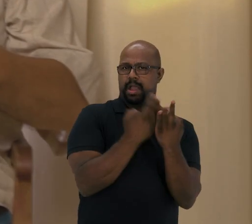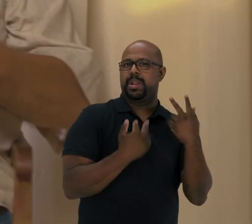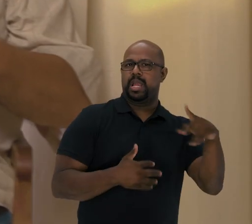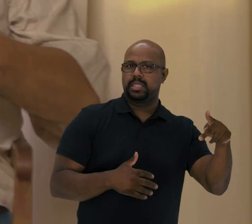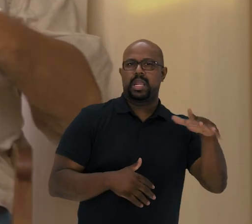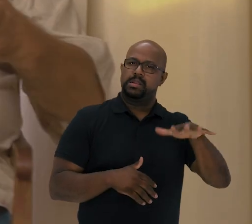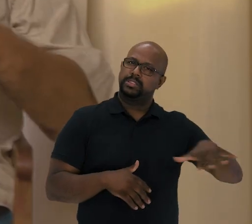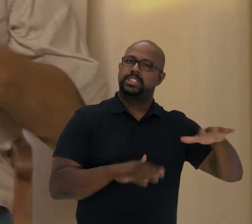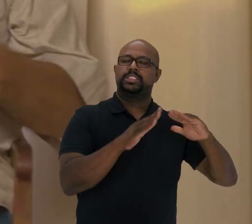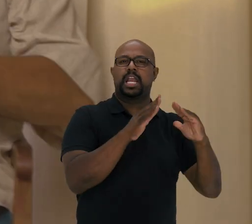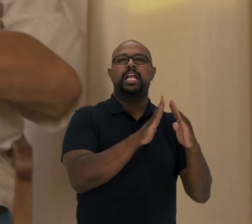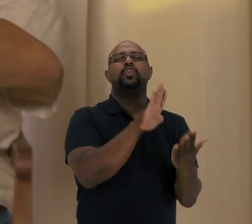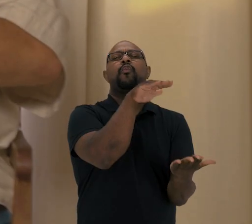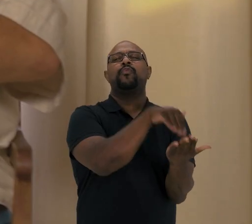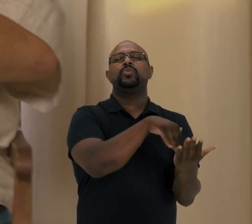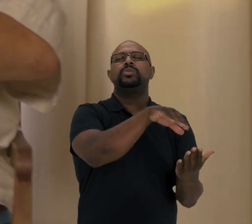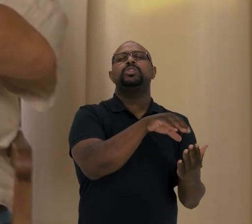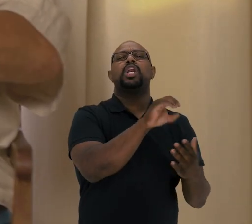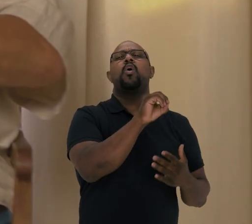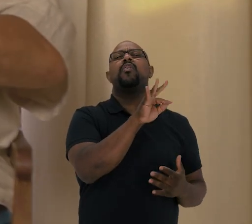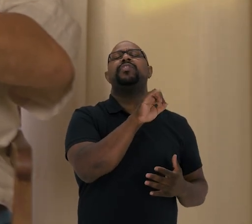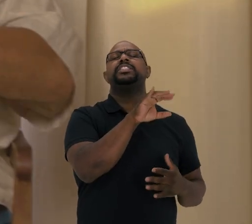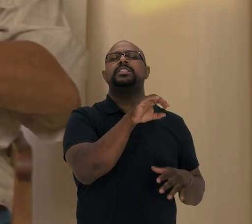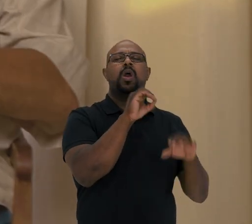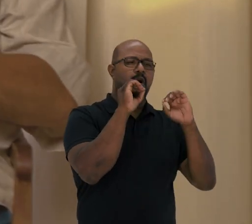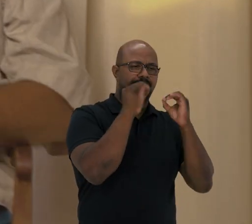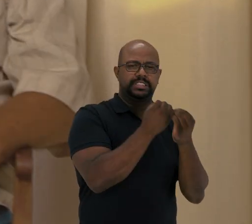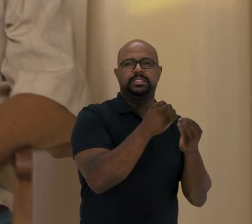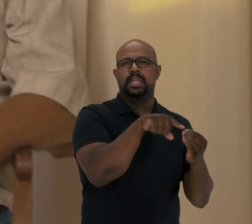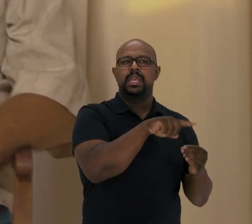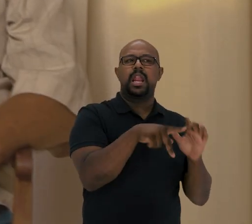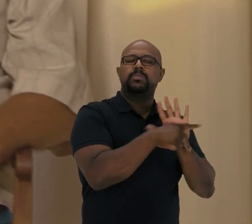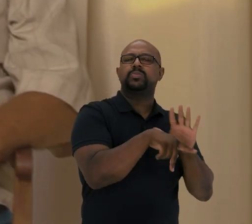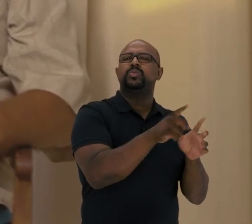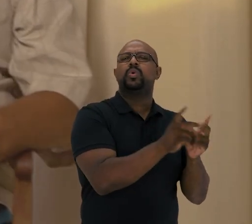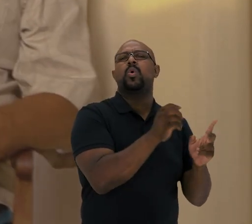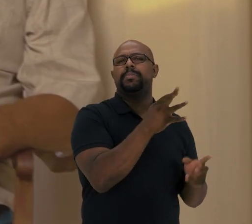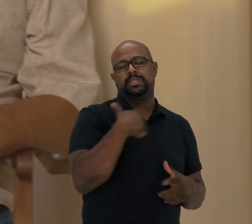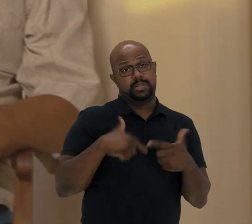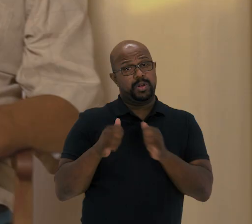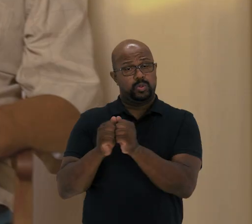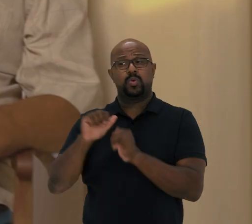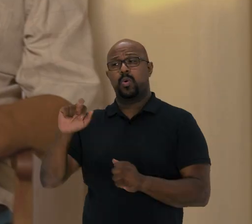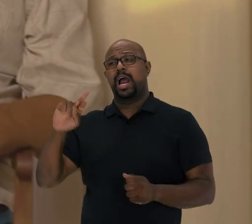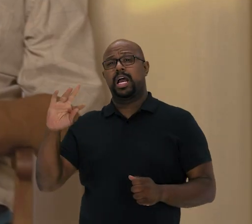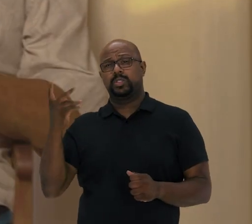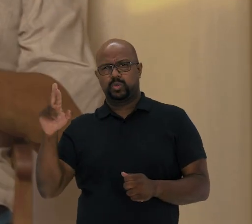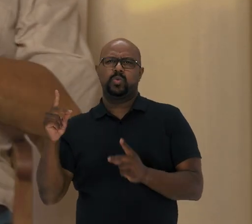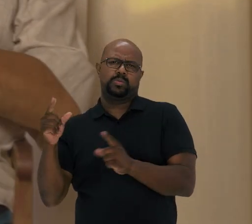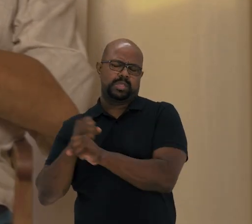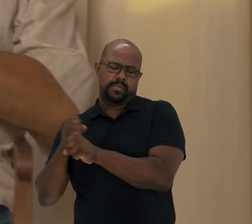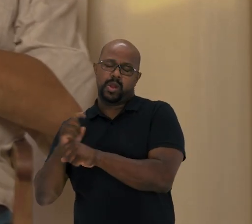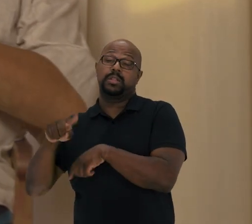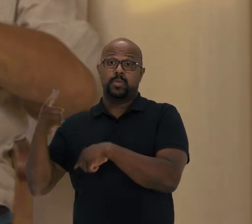família, no restante da casa, e nos fundos tinha a oficina, que é a tipografia do comércio. Eu trabalhei com o Arthur um tempão e o Arthur